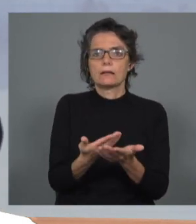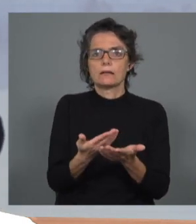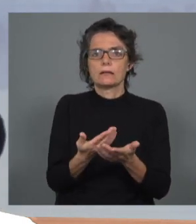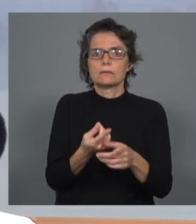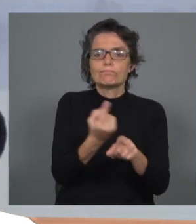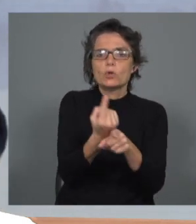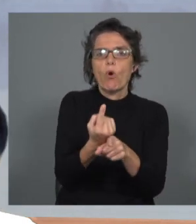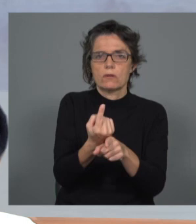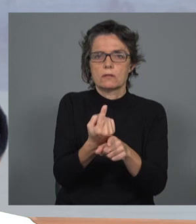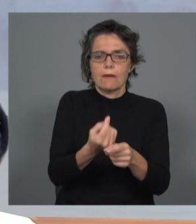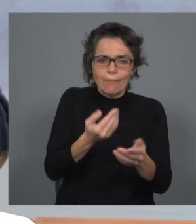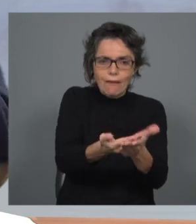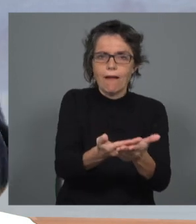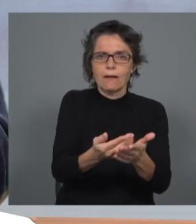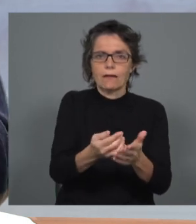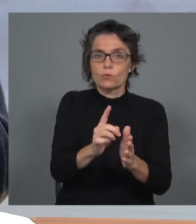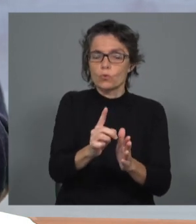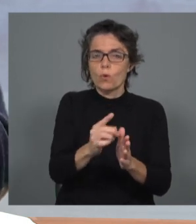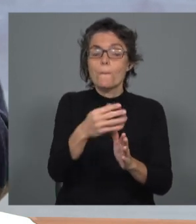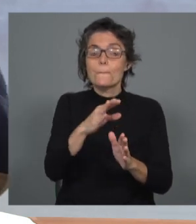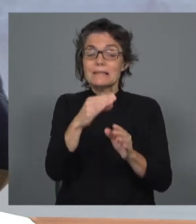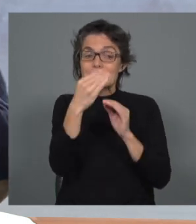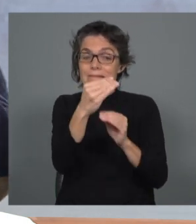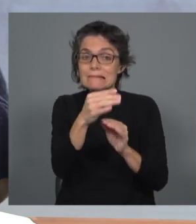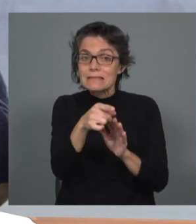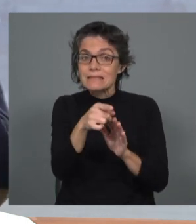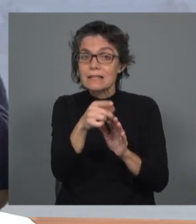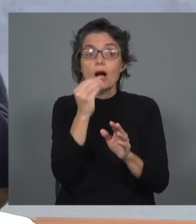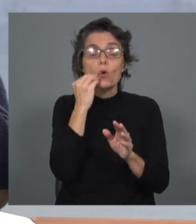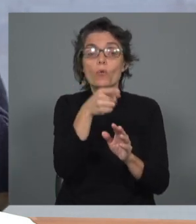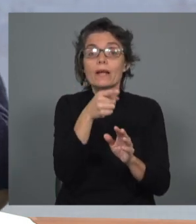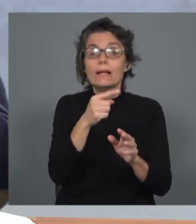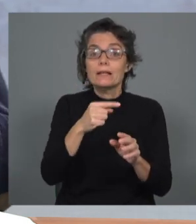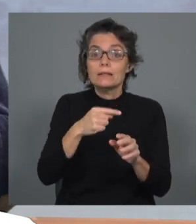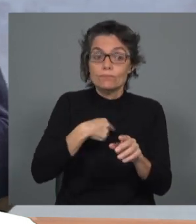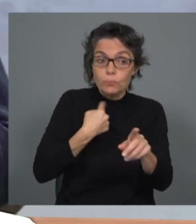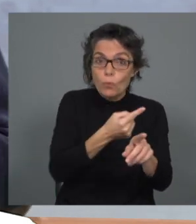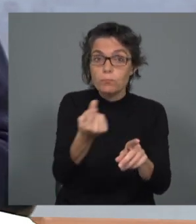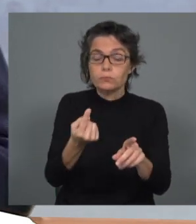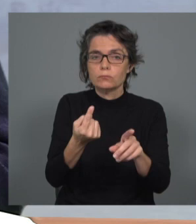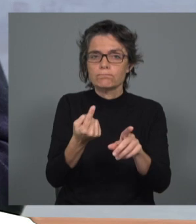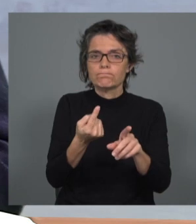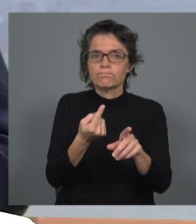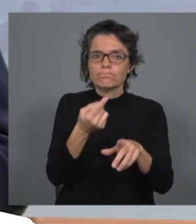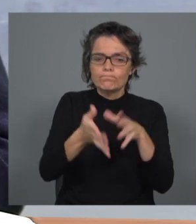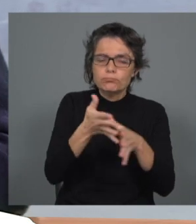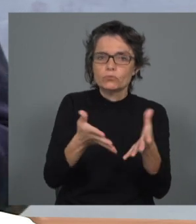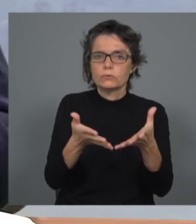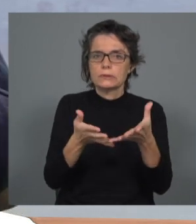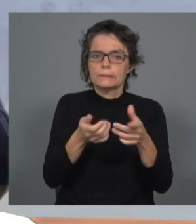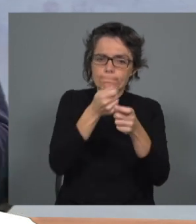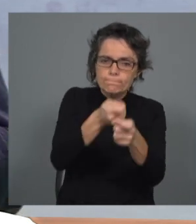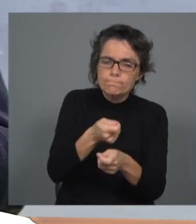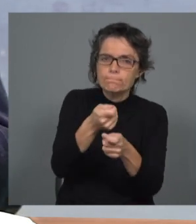bens, mas é ensinar a pescar, para que as pessoas possam continuar a cultivar,